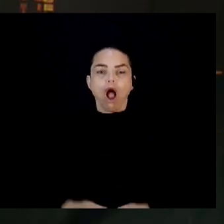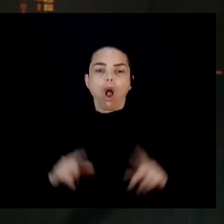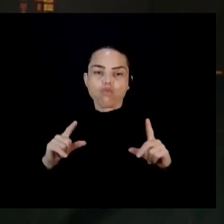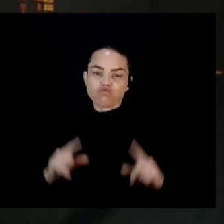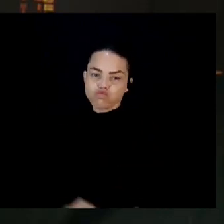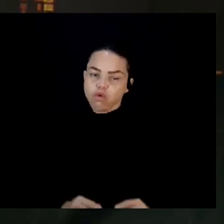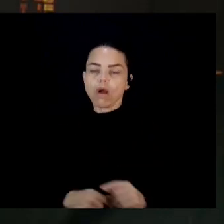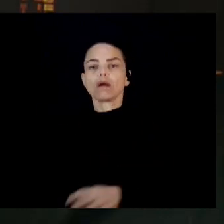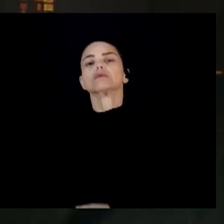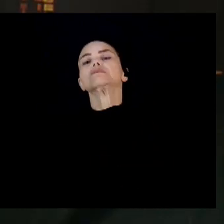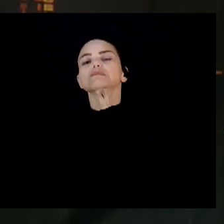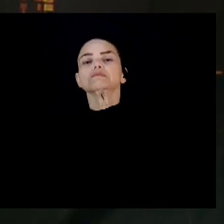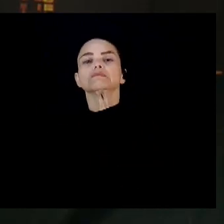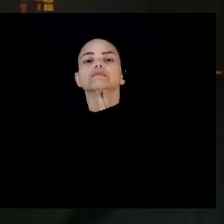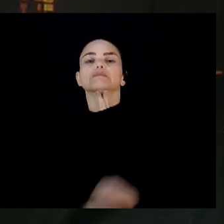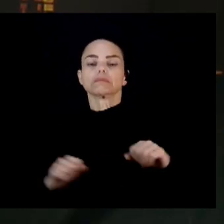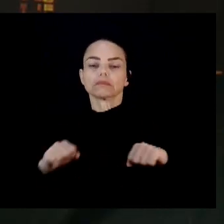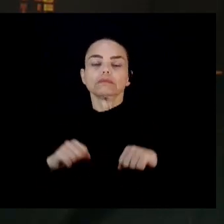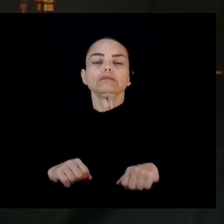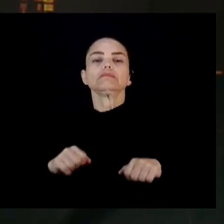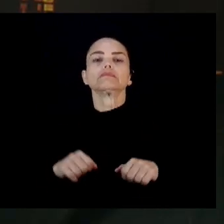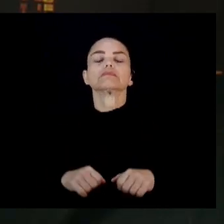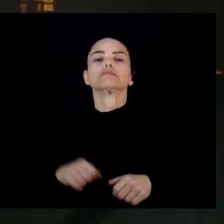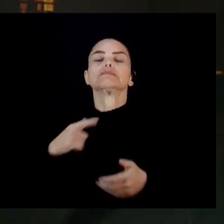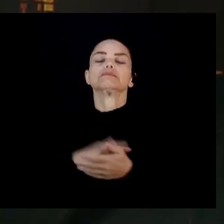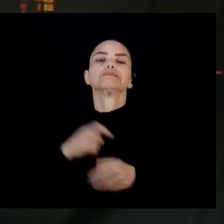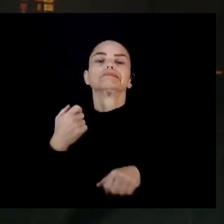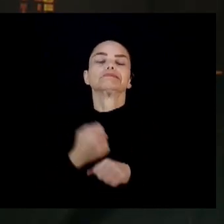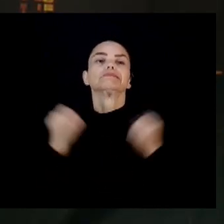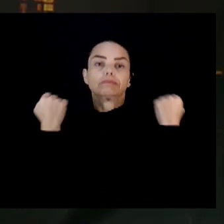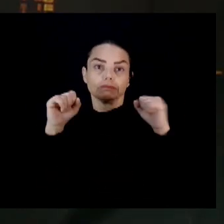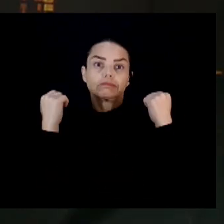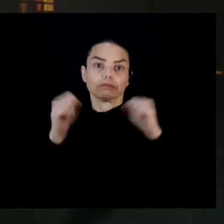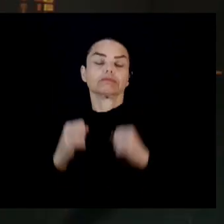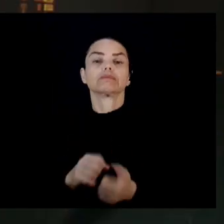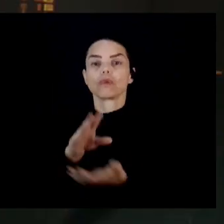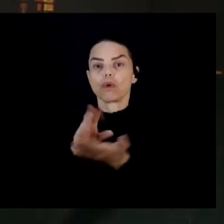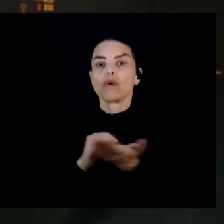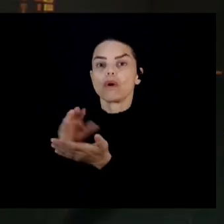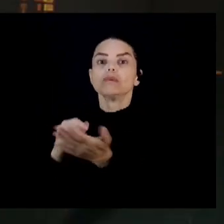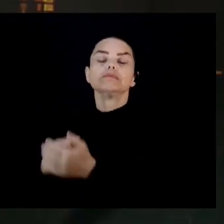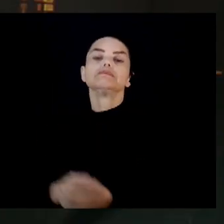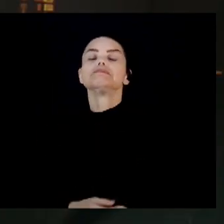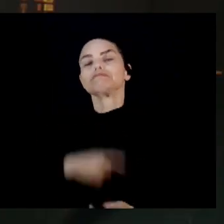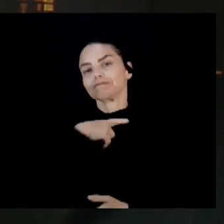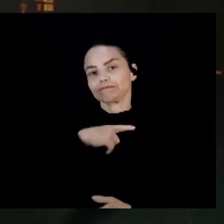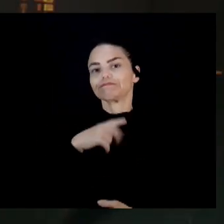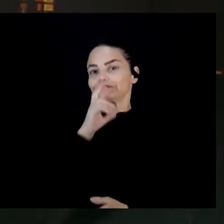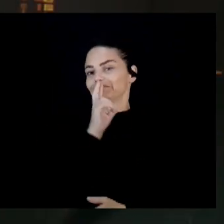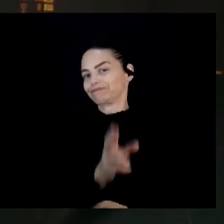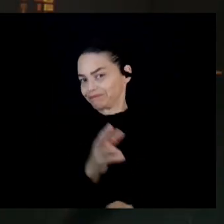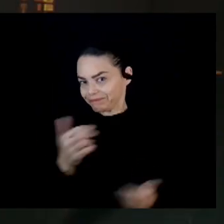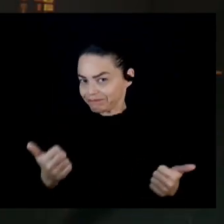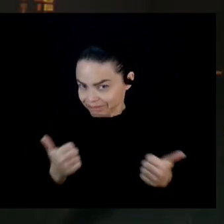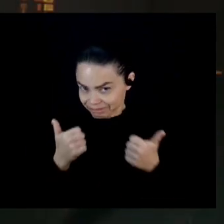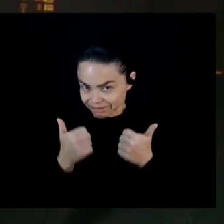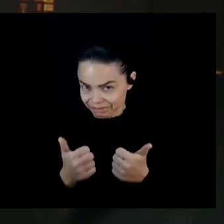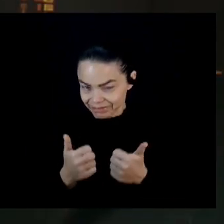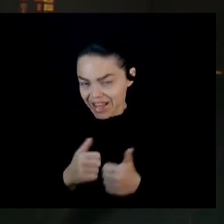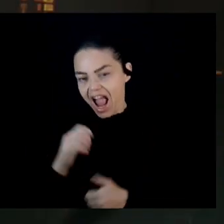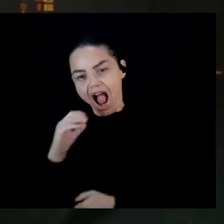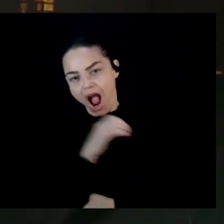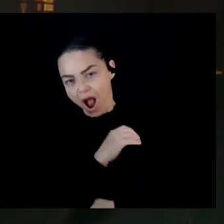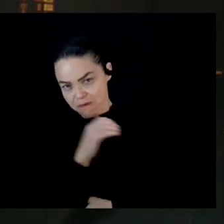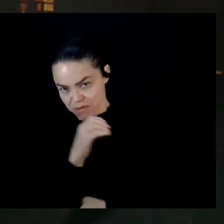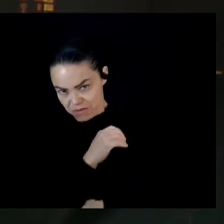X vezes de tal exercício, de tal exercício, de tal exercício, e você vai ter o resultado em X tempo.